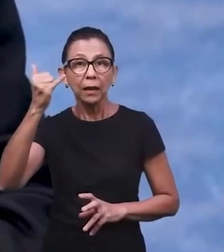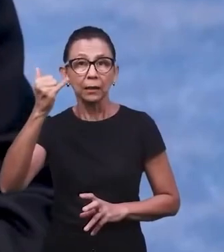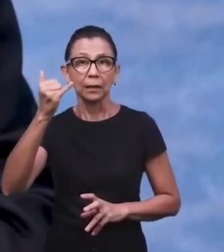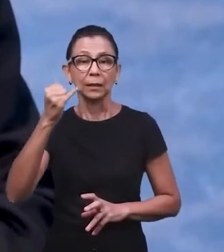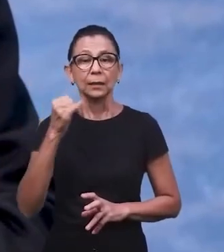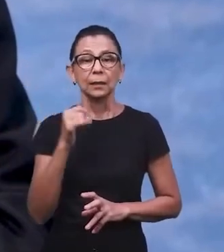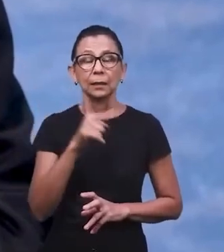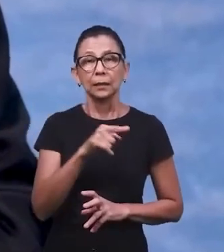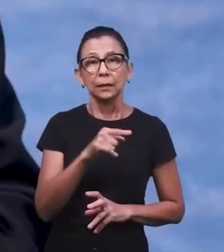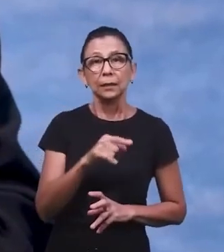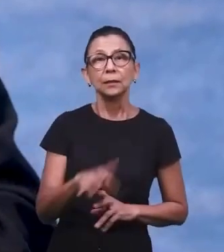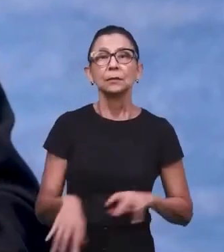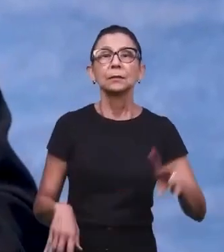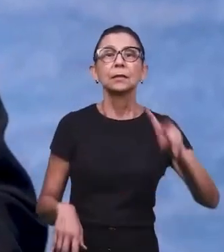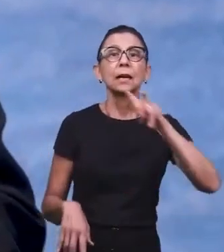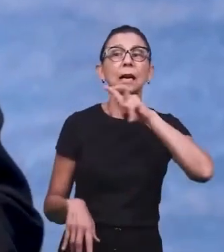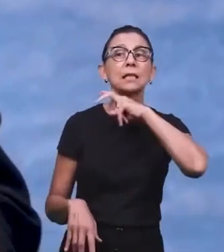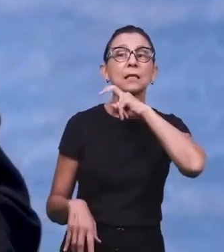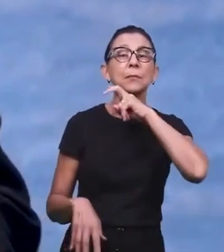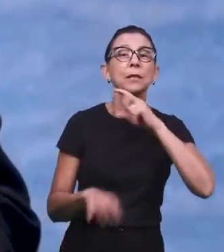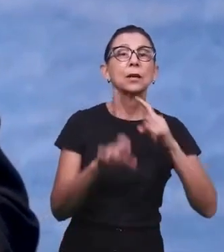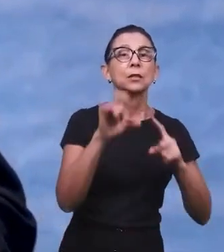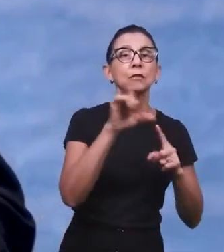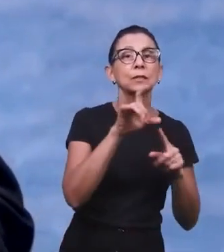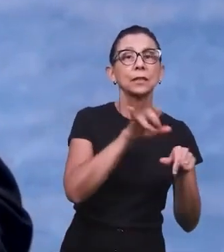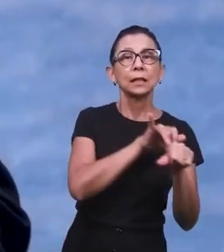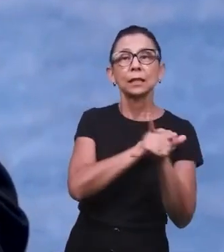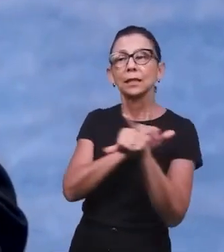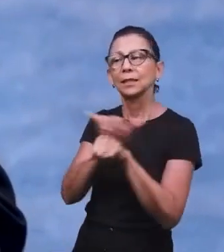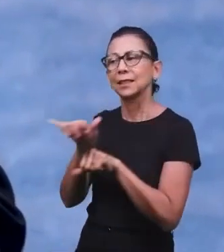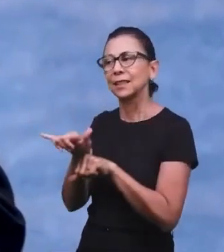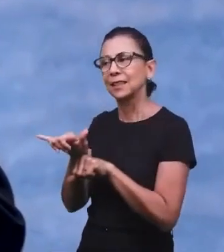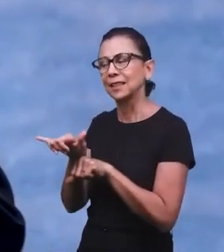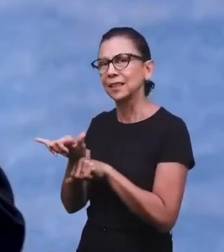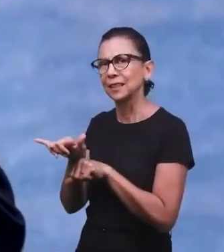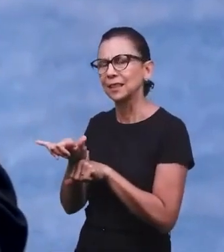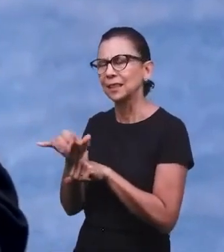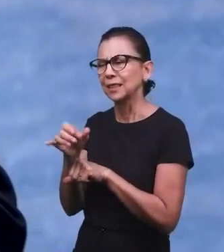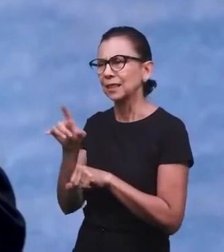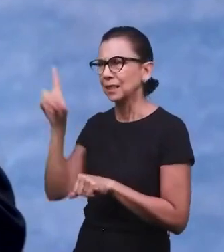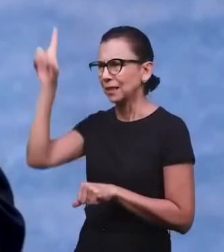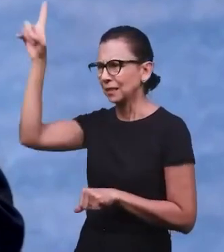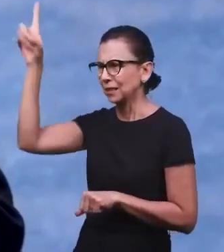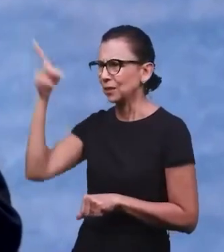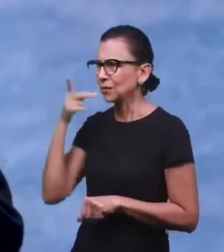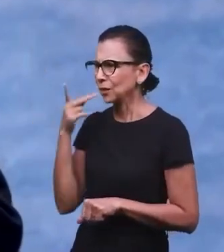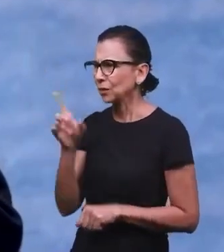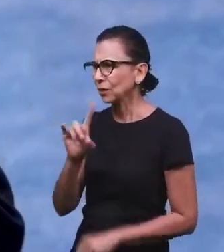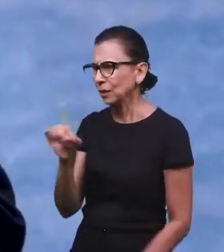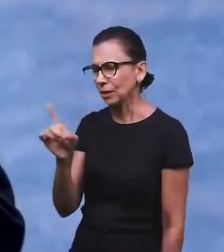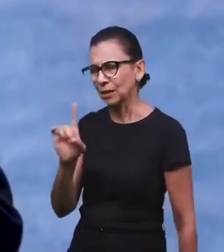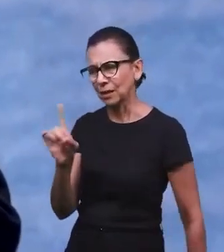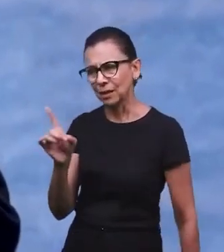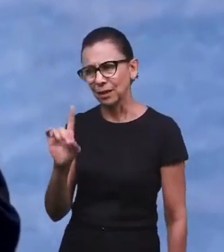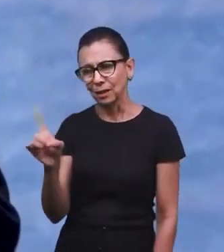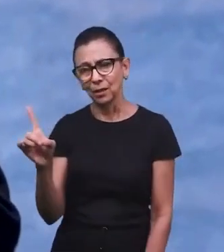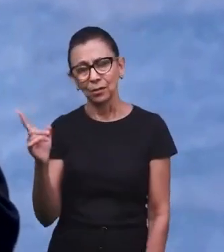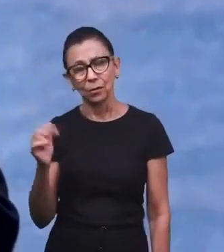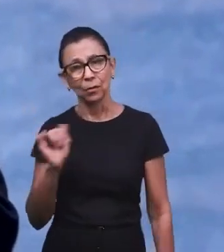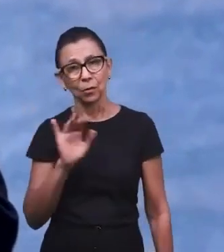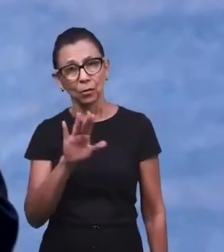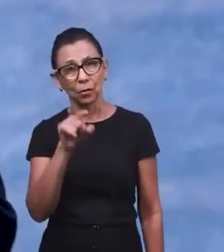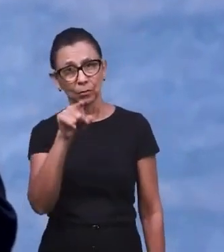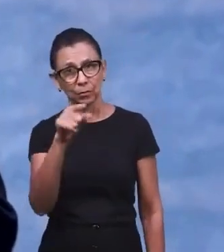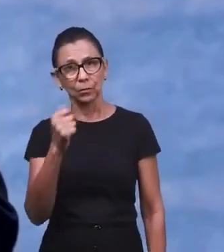século faz ele engana o homem disz não é isso que Deus disse entendeu Não é bem assim você nasceu na igreja tá tudo certo mas